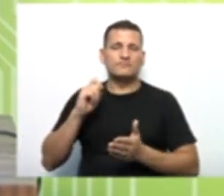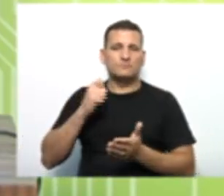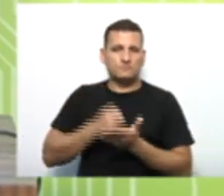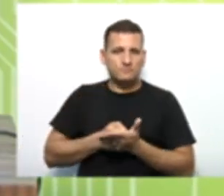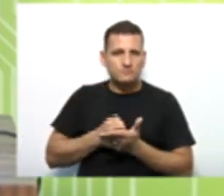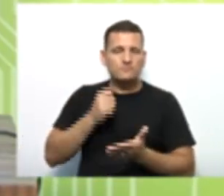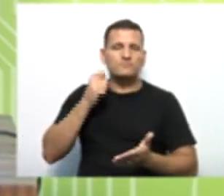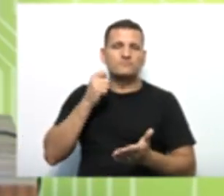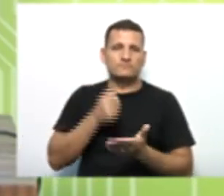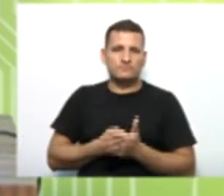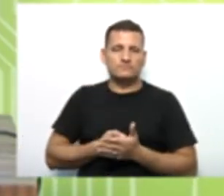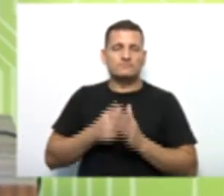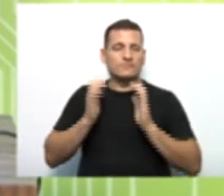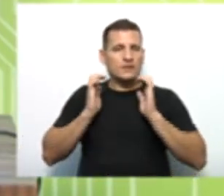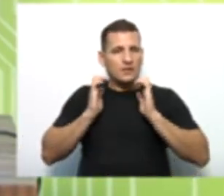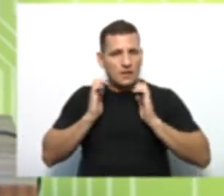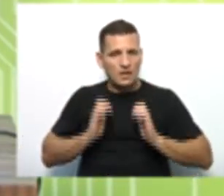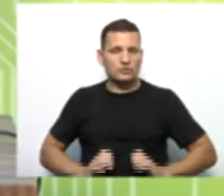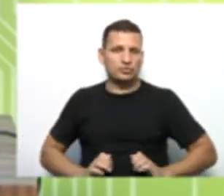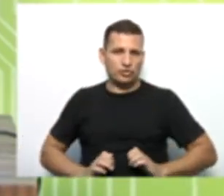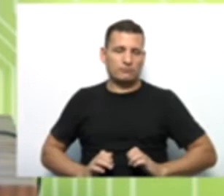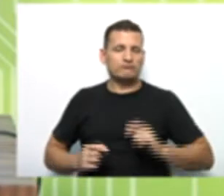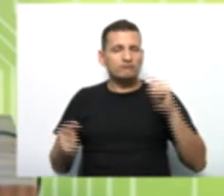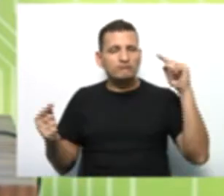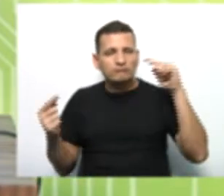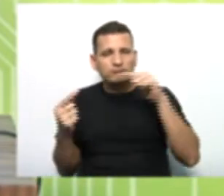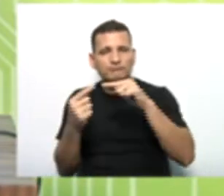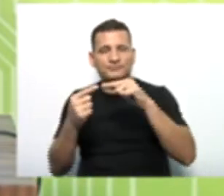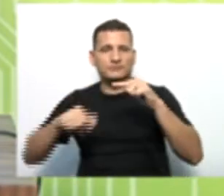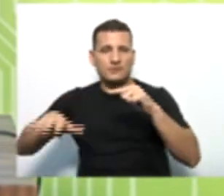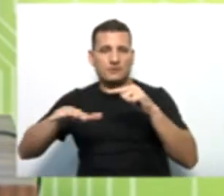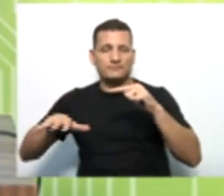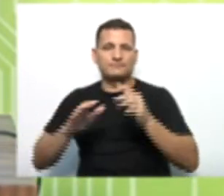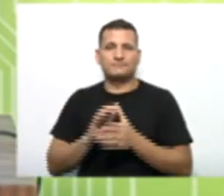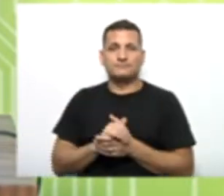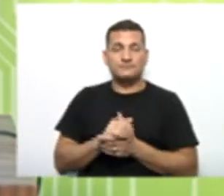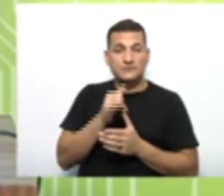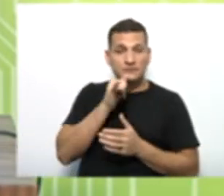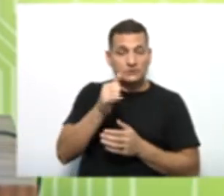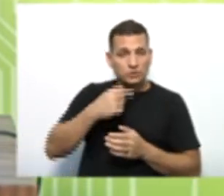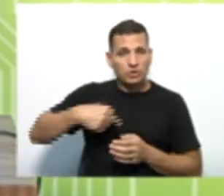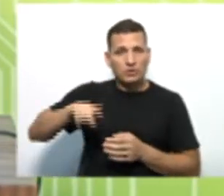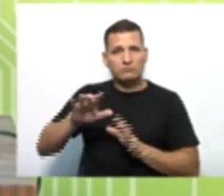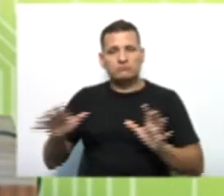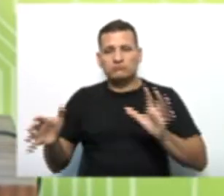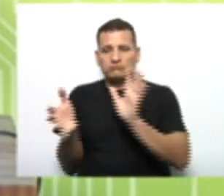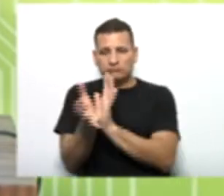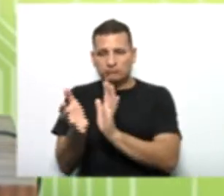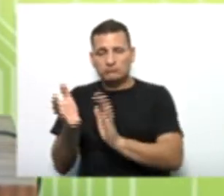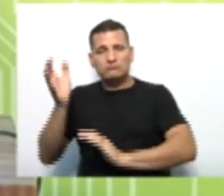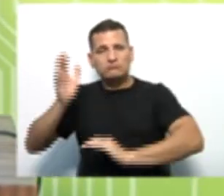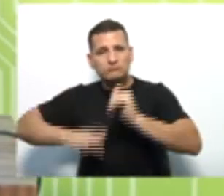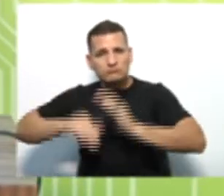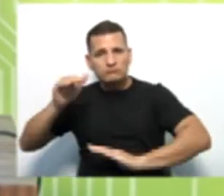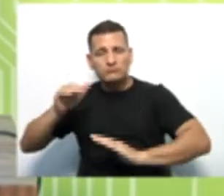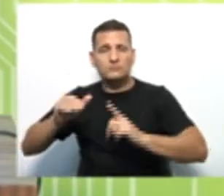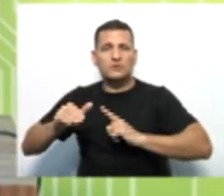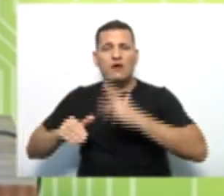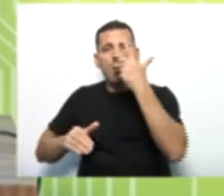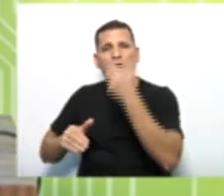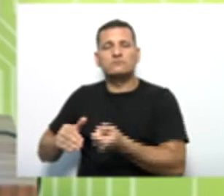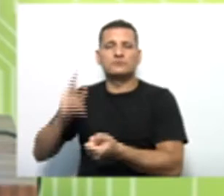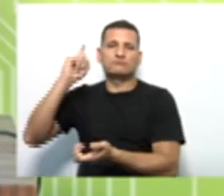comportamento ético referente àquela mesma. Quando a gente pertence a uma classe profissional, a gente assume